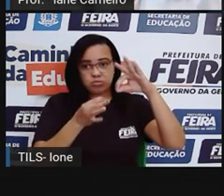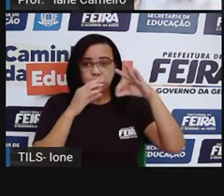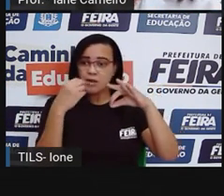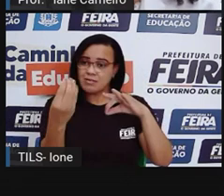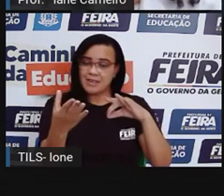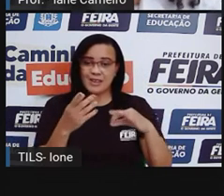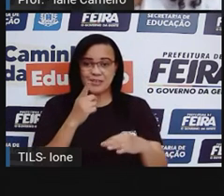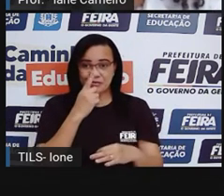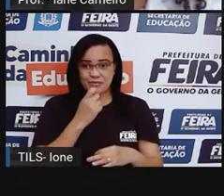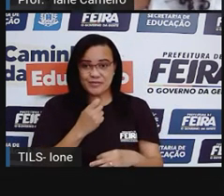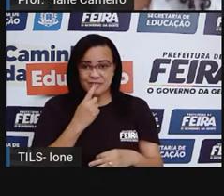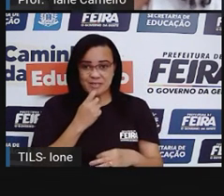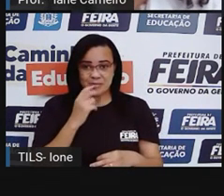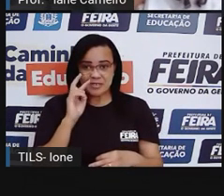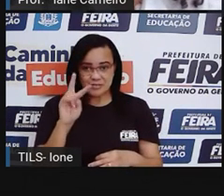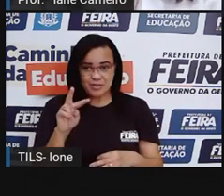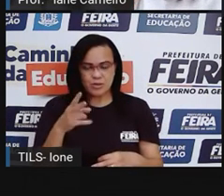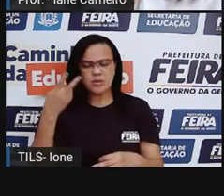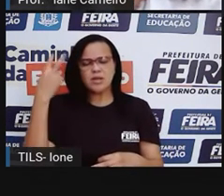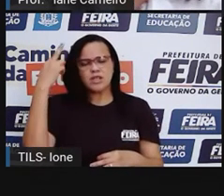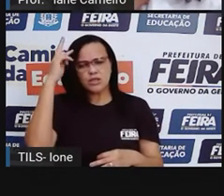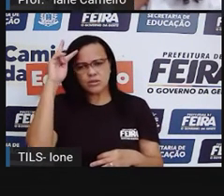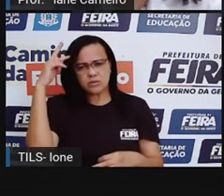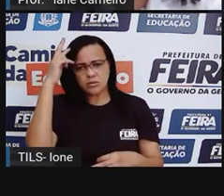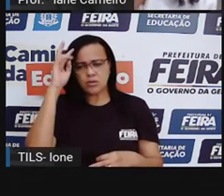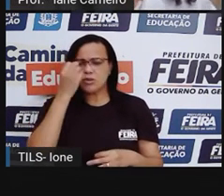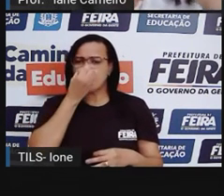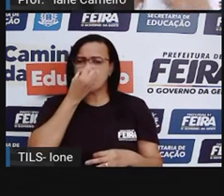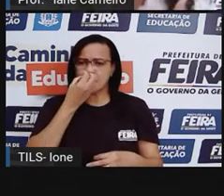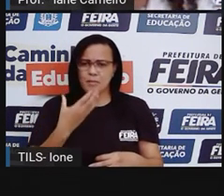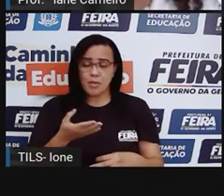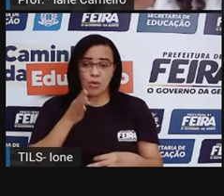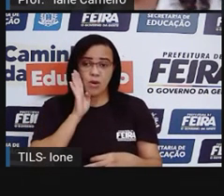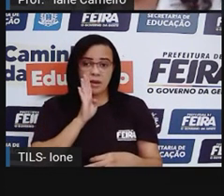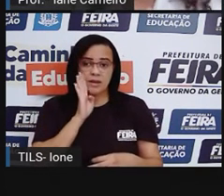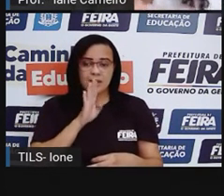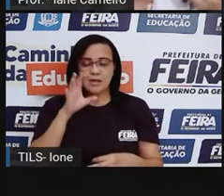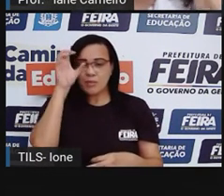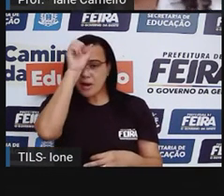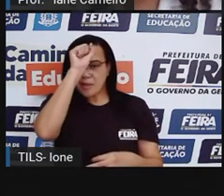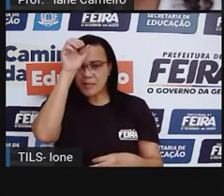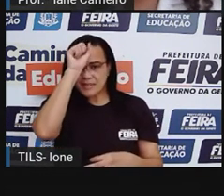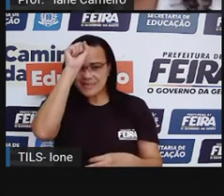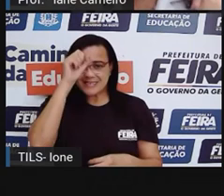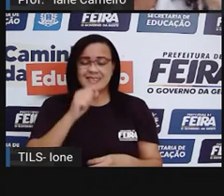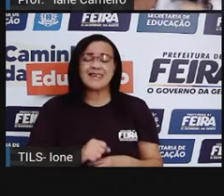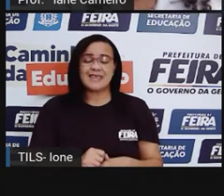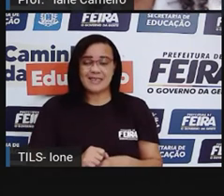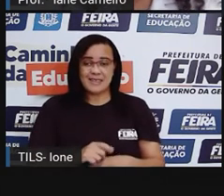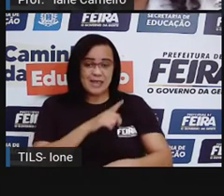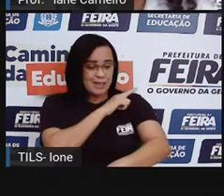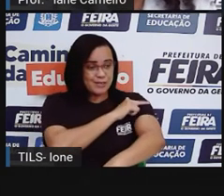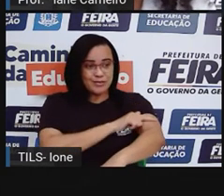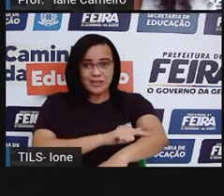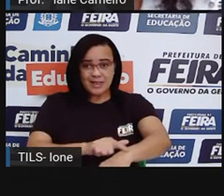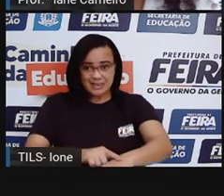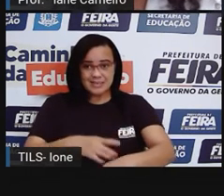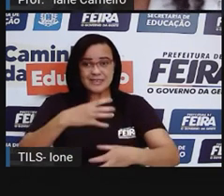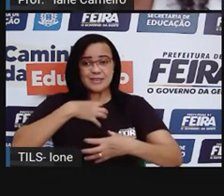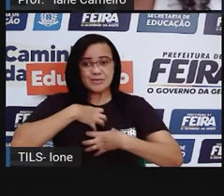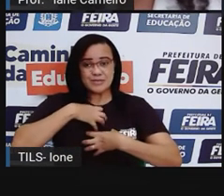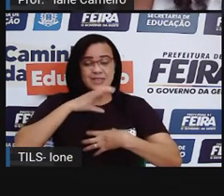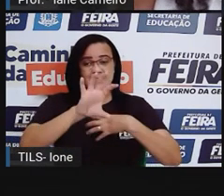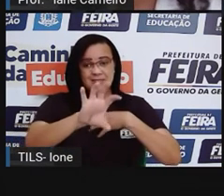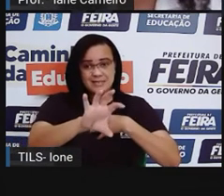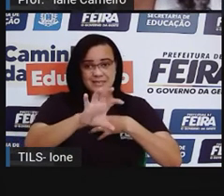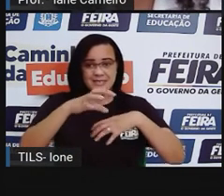Então, é uma história que é muito boa para a gente aprender sobre solidariedade, sobre gentileza e empatia.